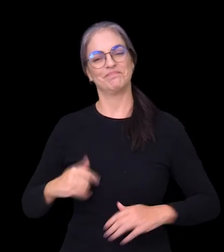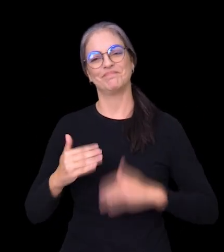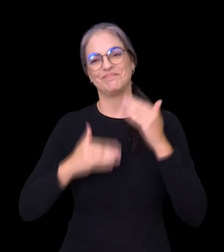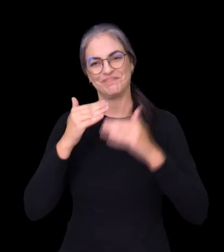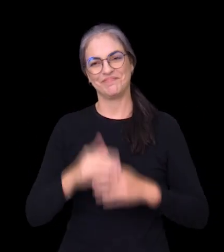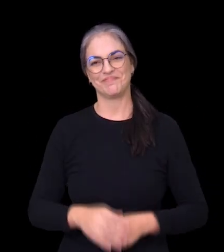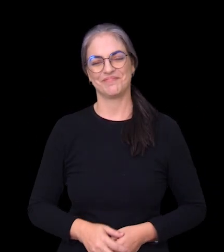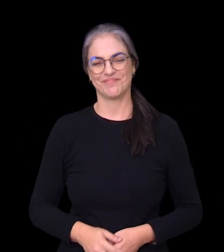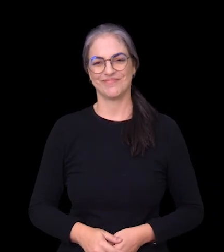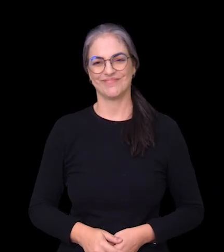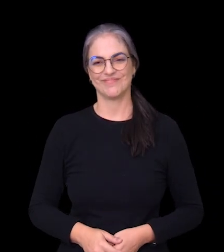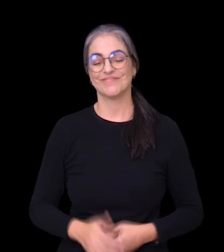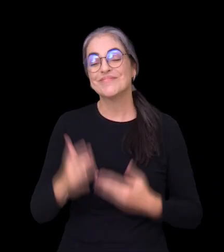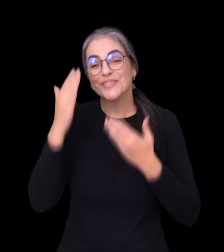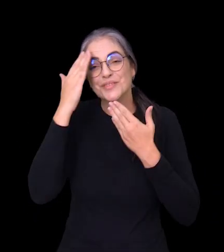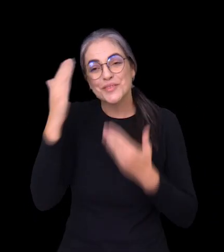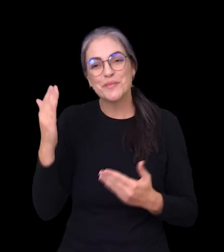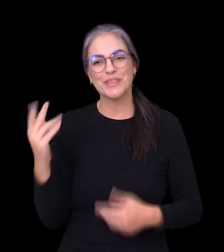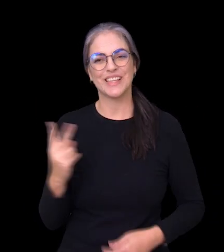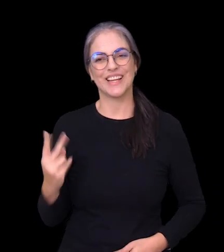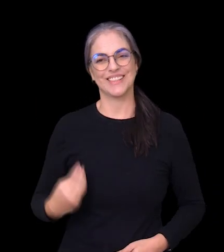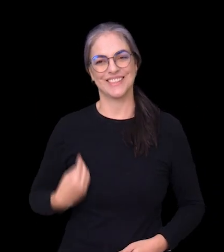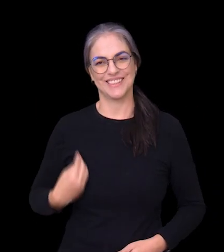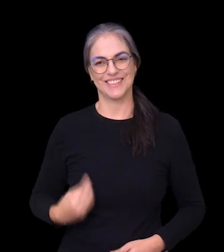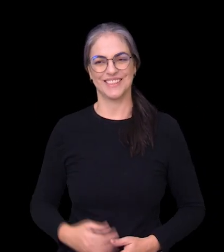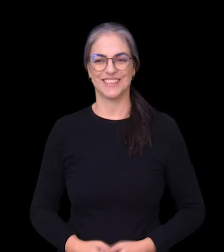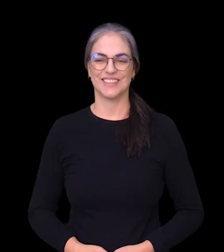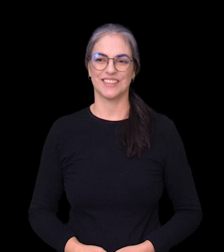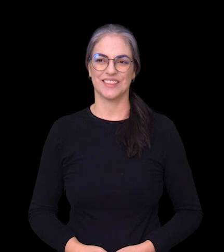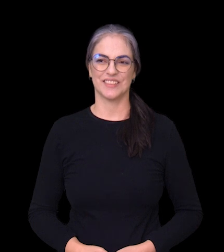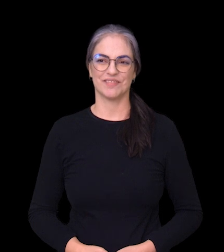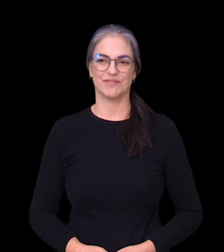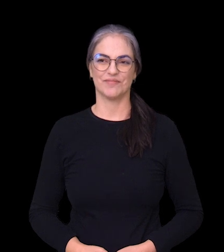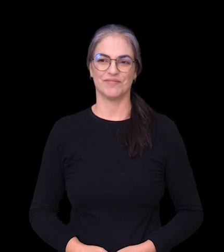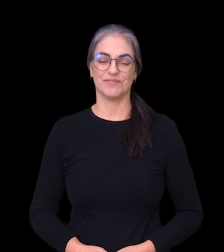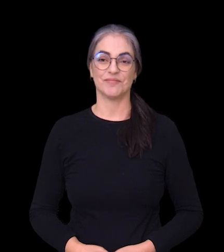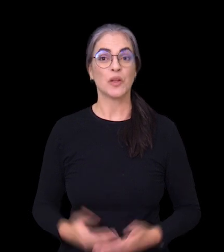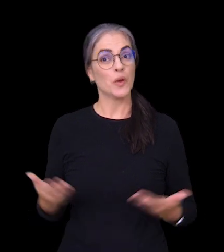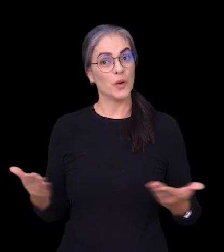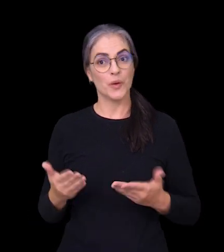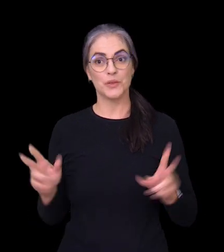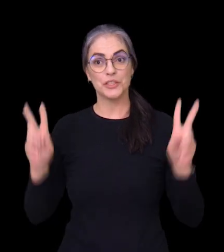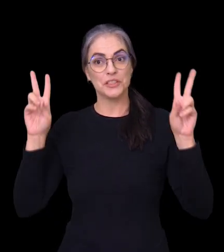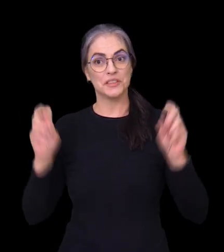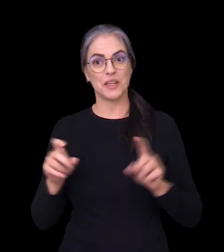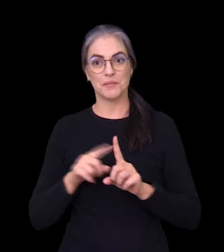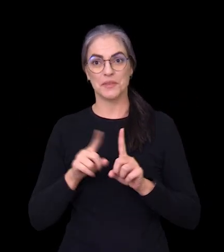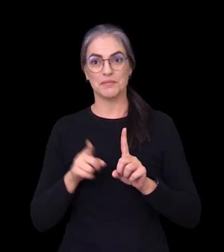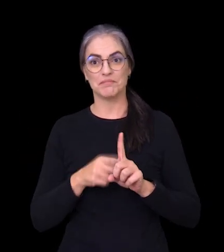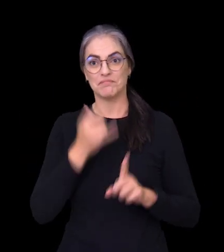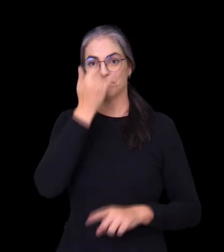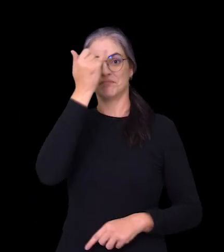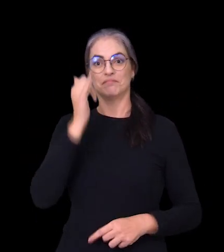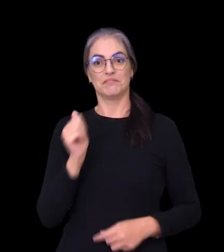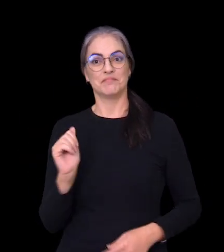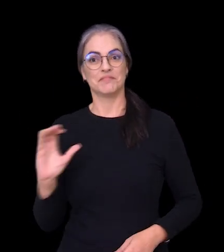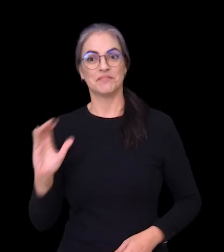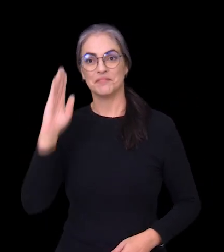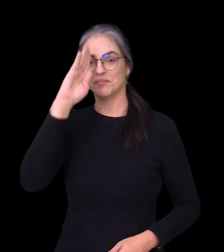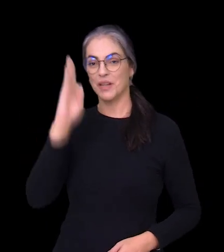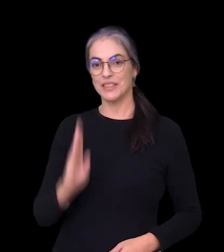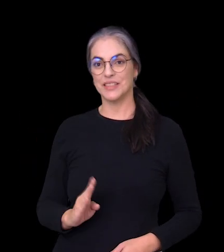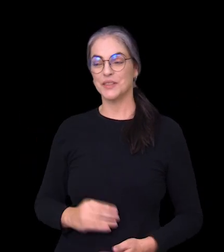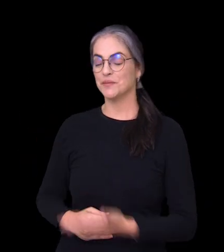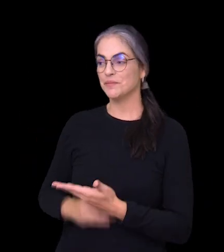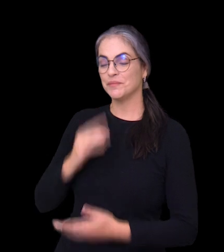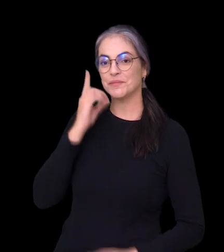Muito obrigada por atender o nosso convite. Obrigada. Eu conversei sobre gravidez precoce no Brasil. Foi com a